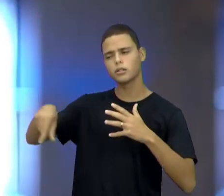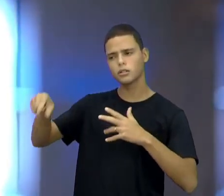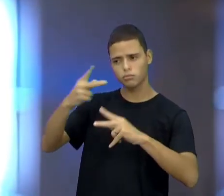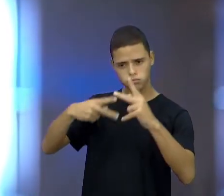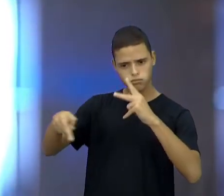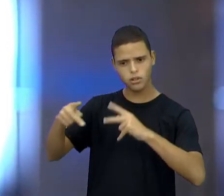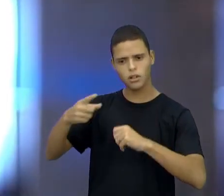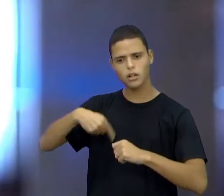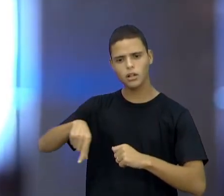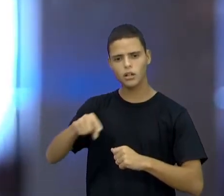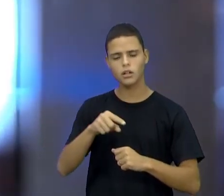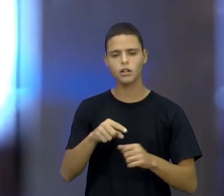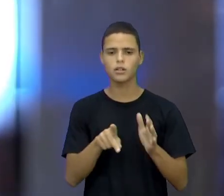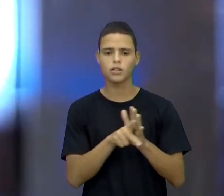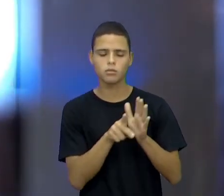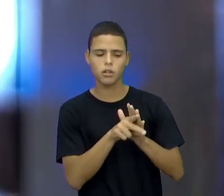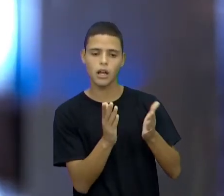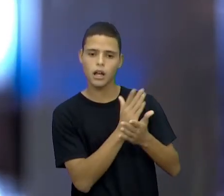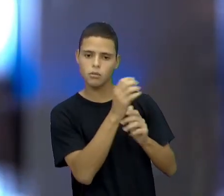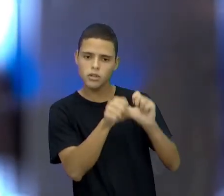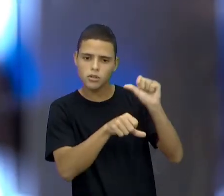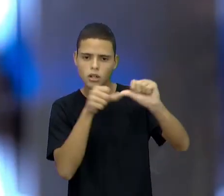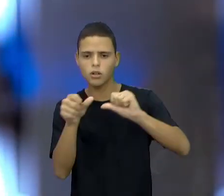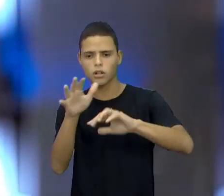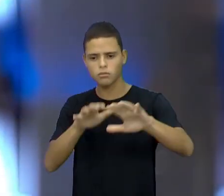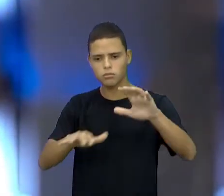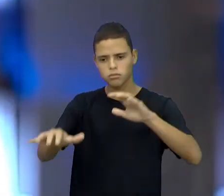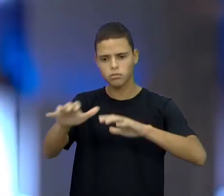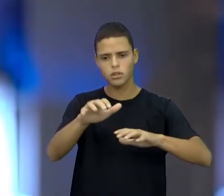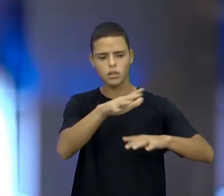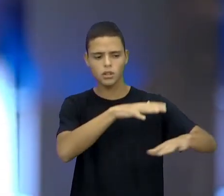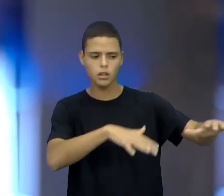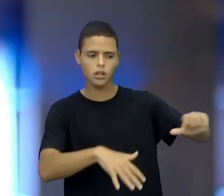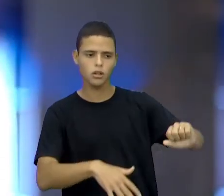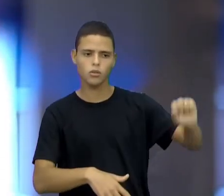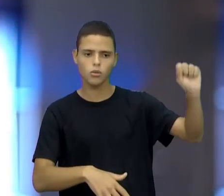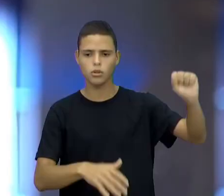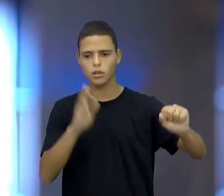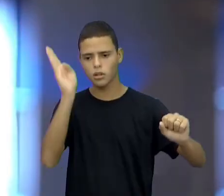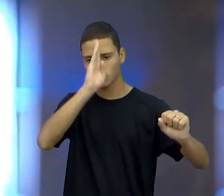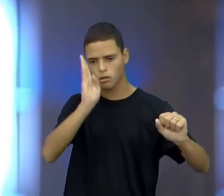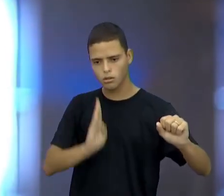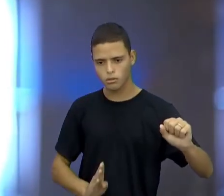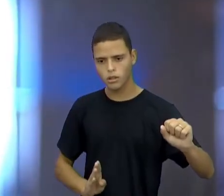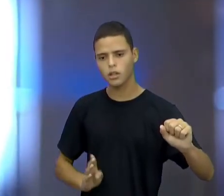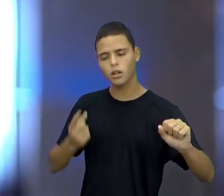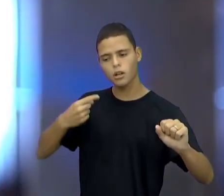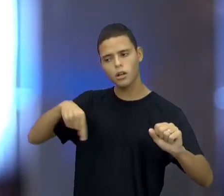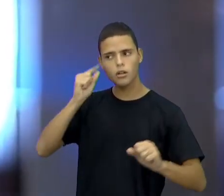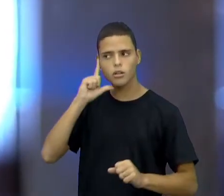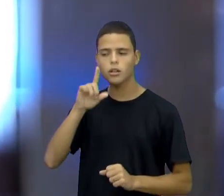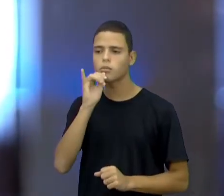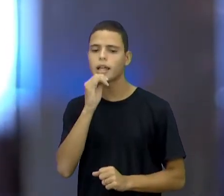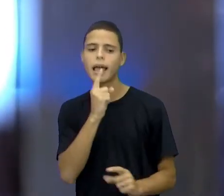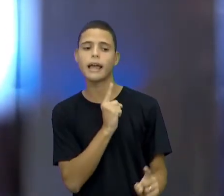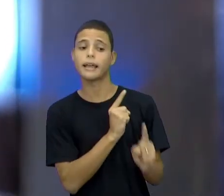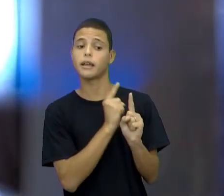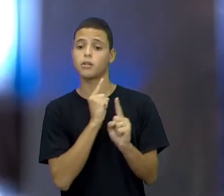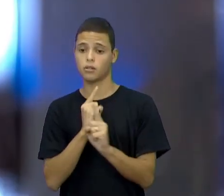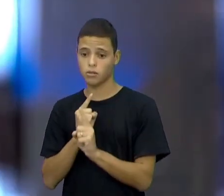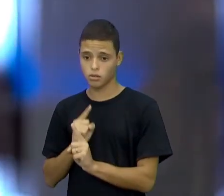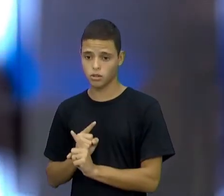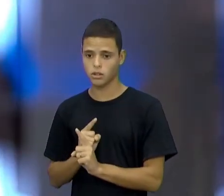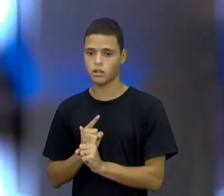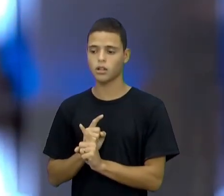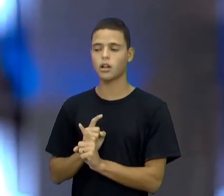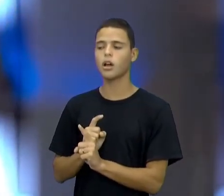integrando isso nos cenários de mudanças do clima para o Atlântico Sul e do Brasil. Conseguimos, por exemplo, detectar no interior